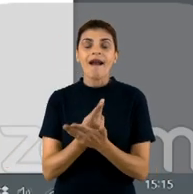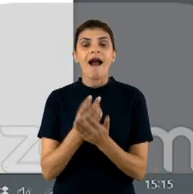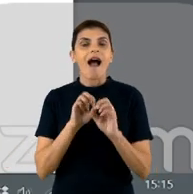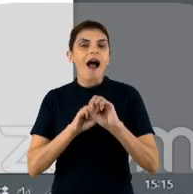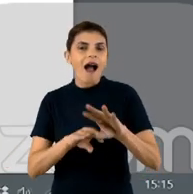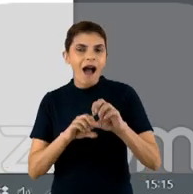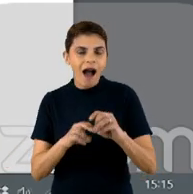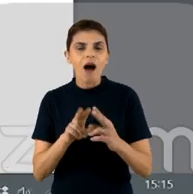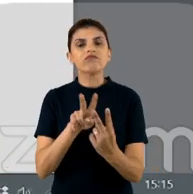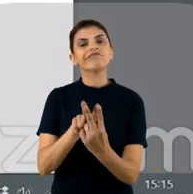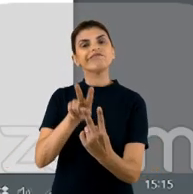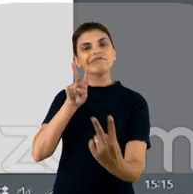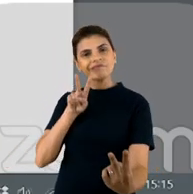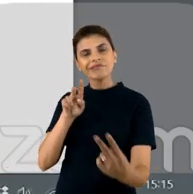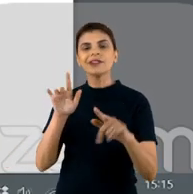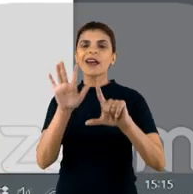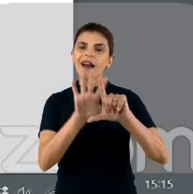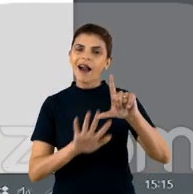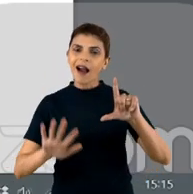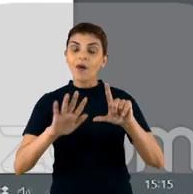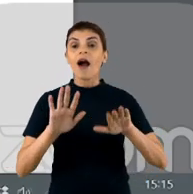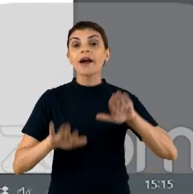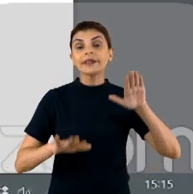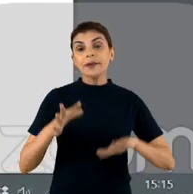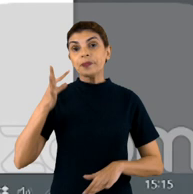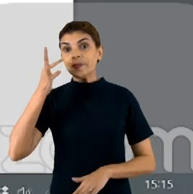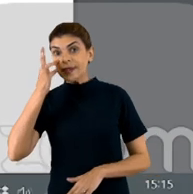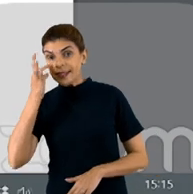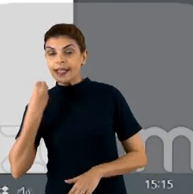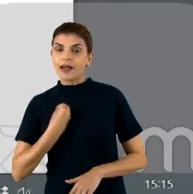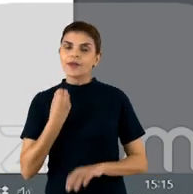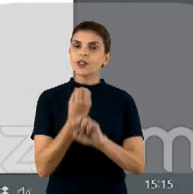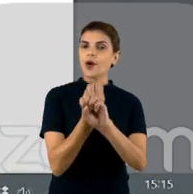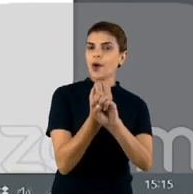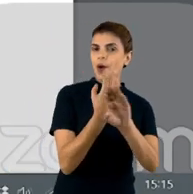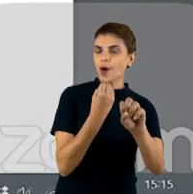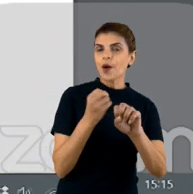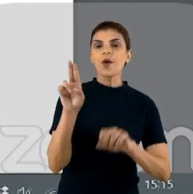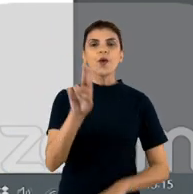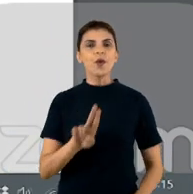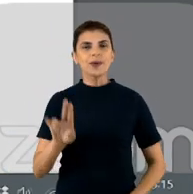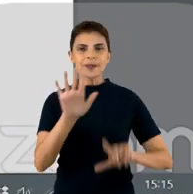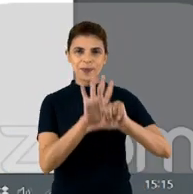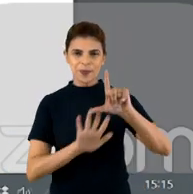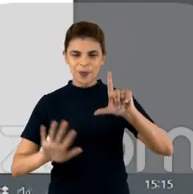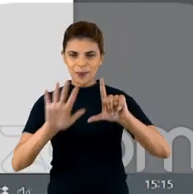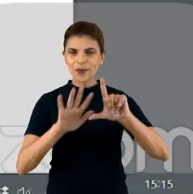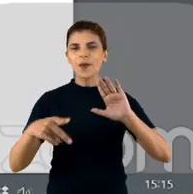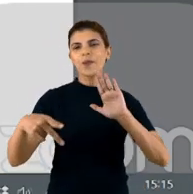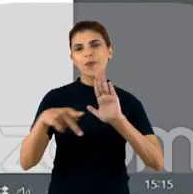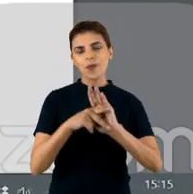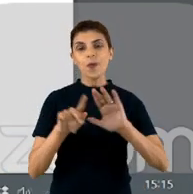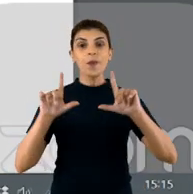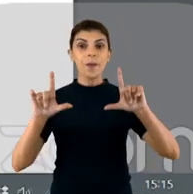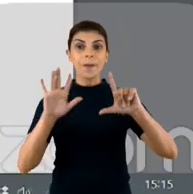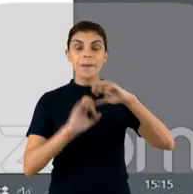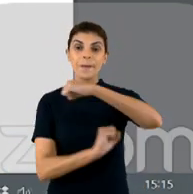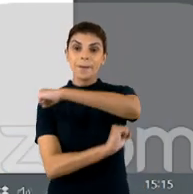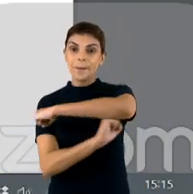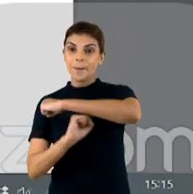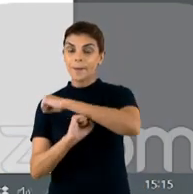imperativas, o curso, então, foi oferecido sob a forma de aulas presenciais online, utilizando a plataforma institucional disponível no